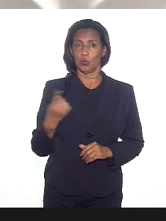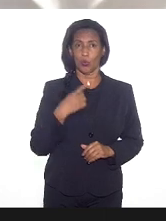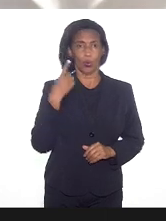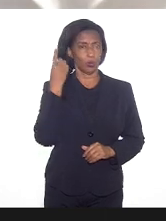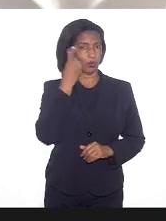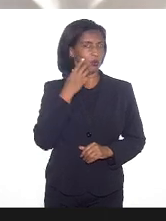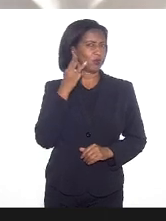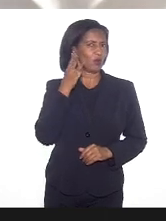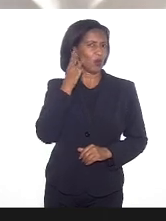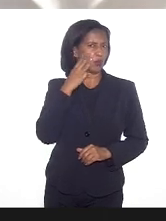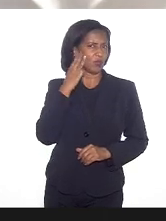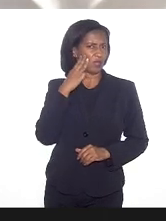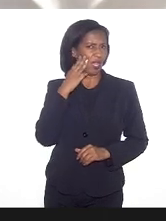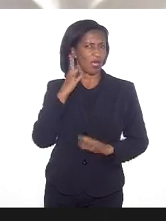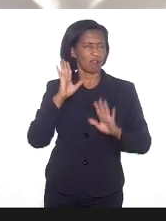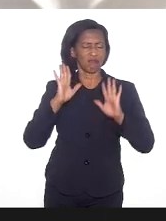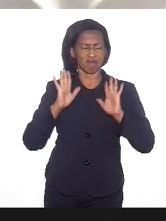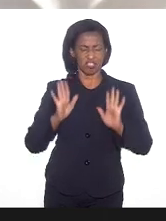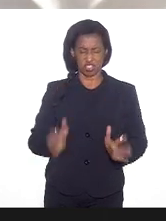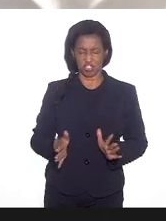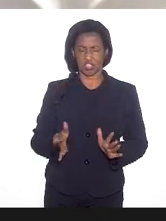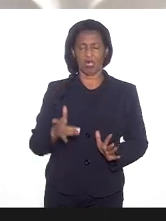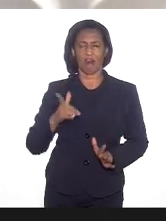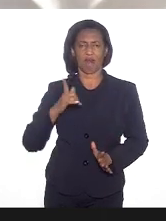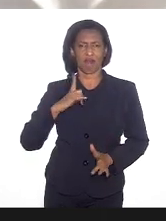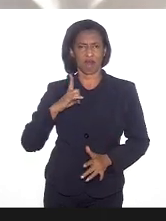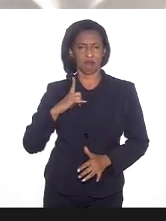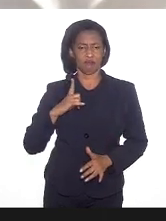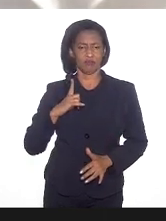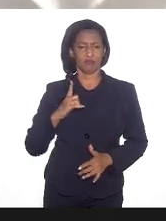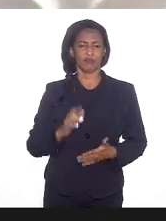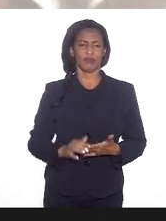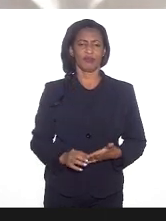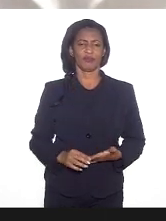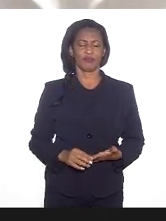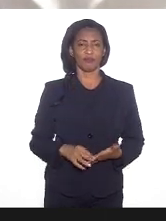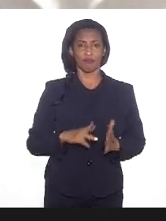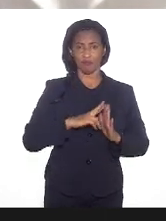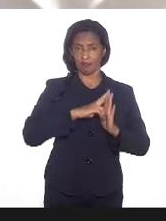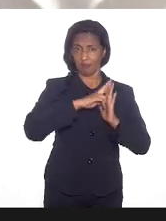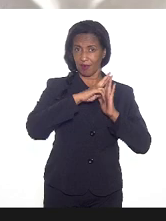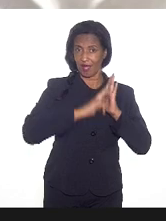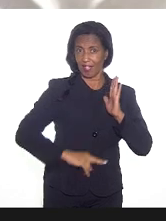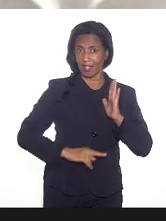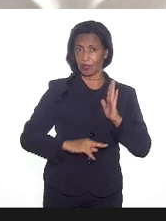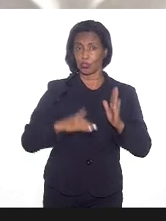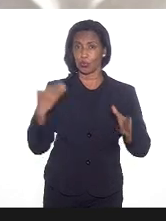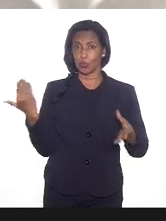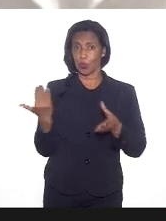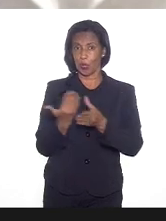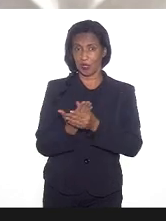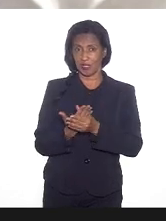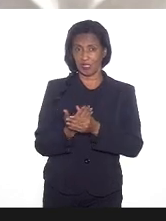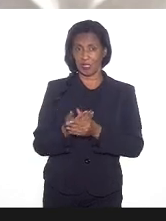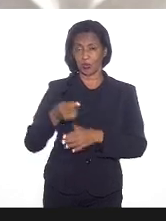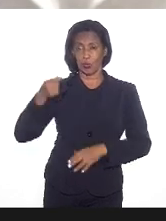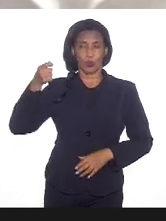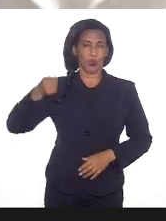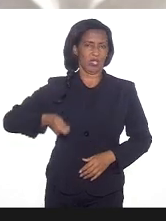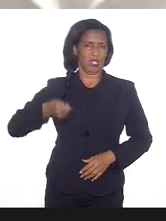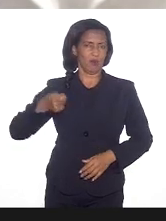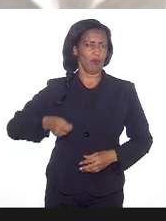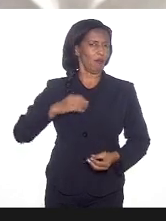deputado Valdeque, que já exerceu o cargo de relator de um processo no Tribunal Misto, né,